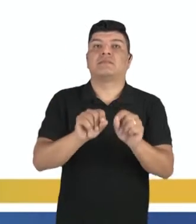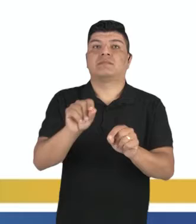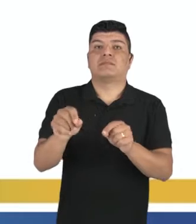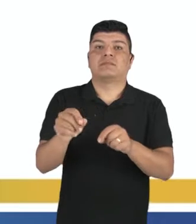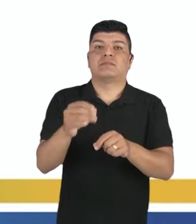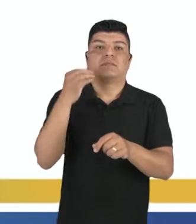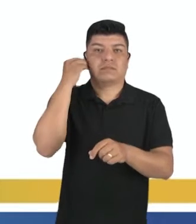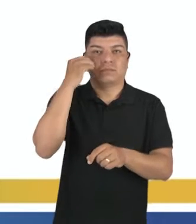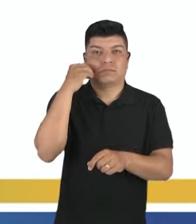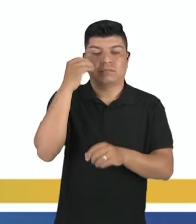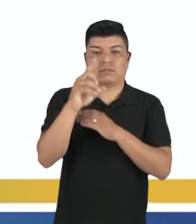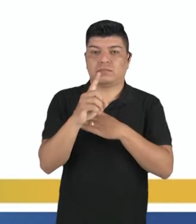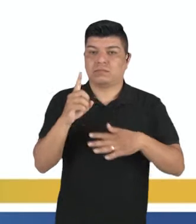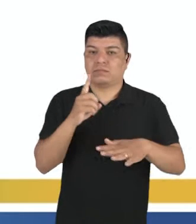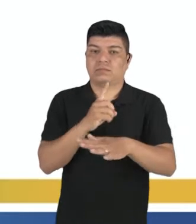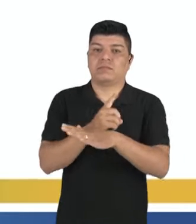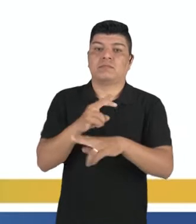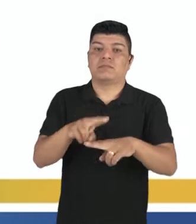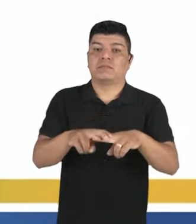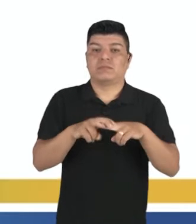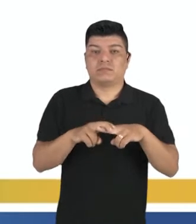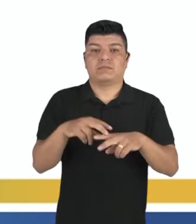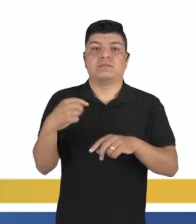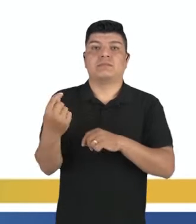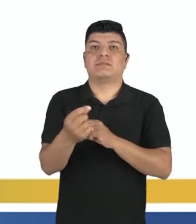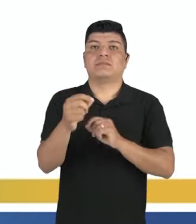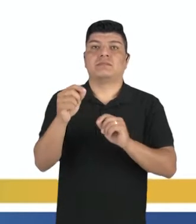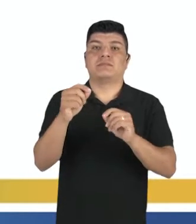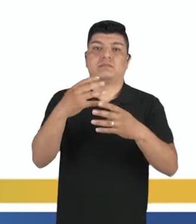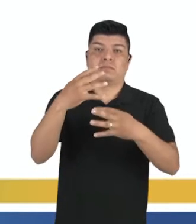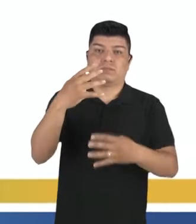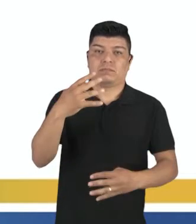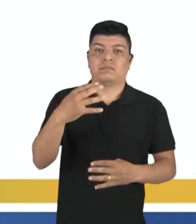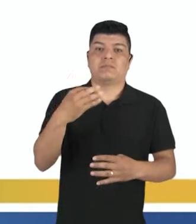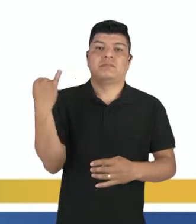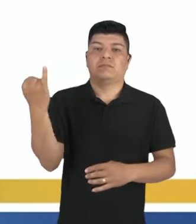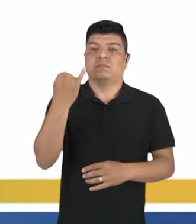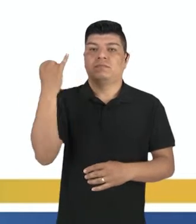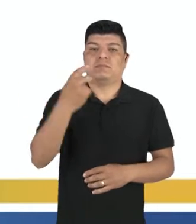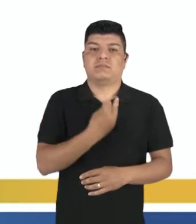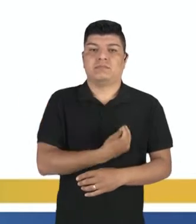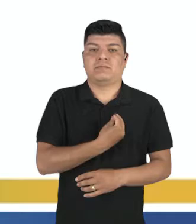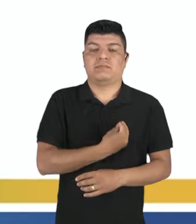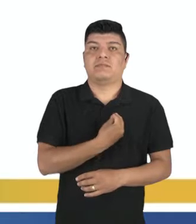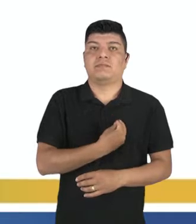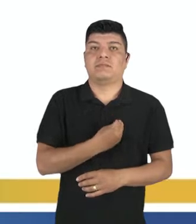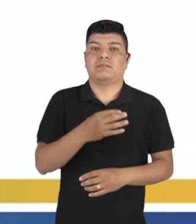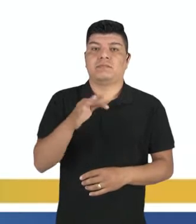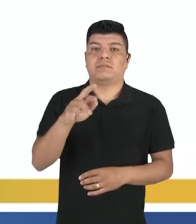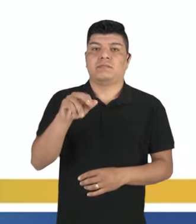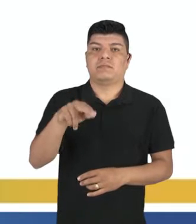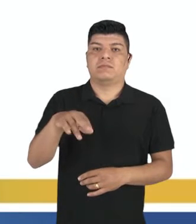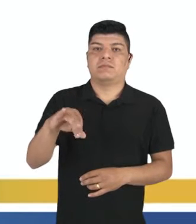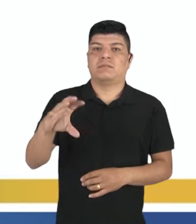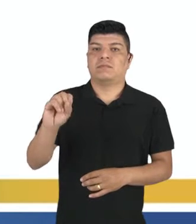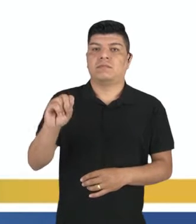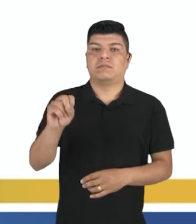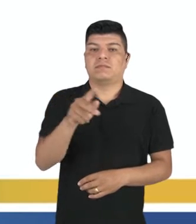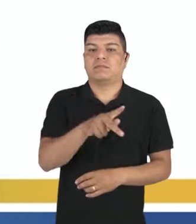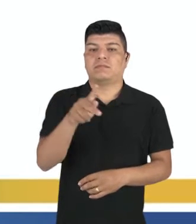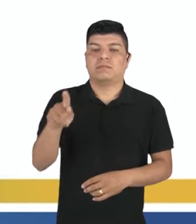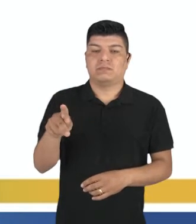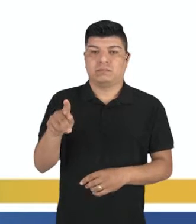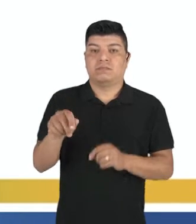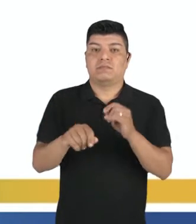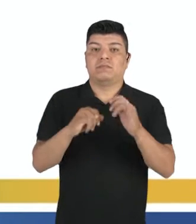sua experiência social e, por isso, é um dado essencial na sua vida. Diz Francisco Martins, professor do